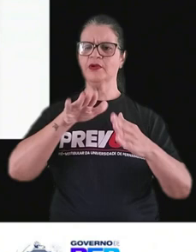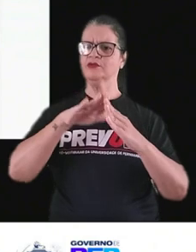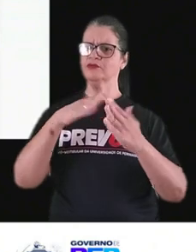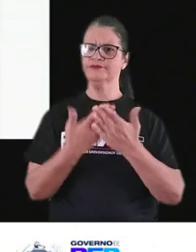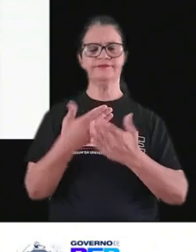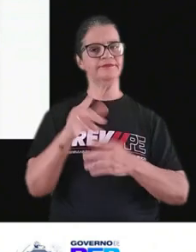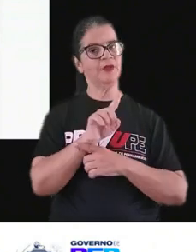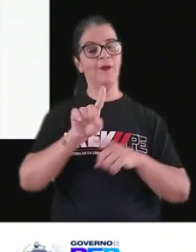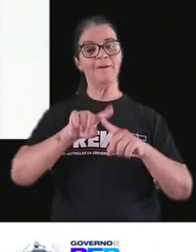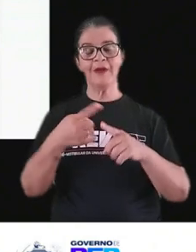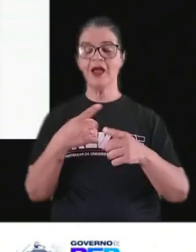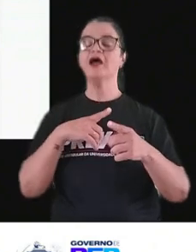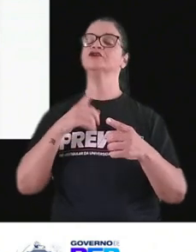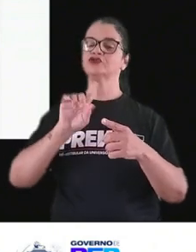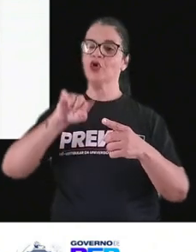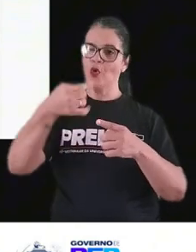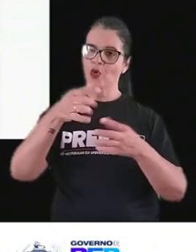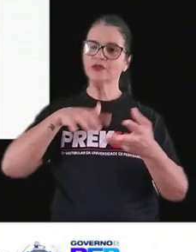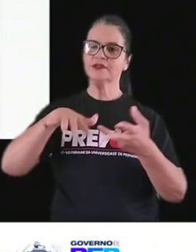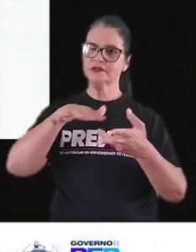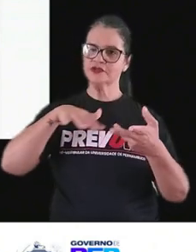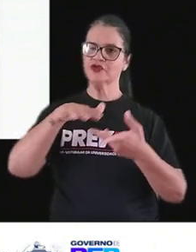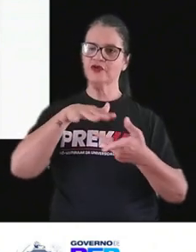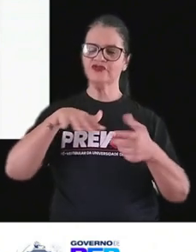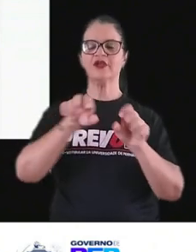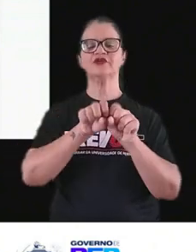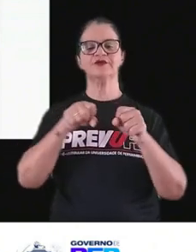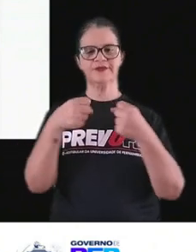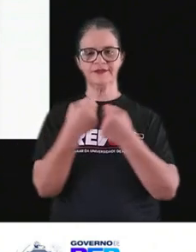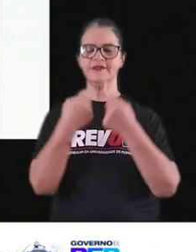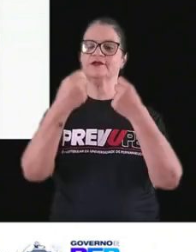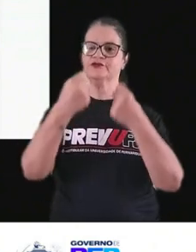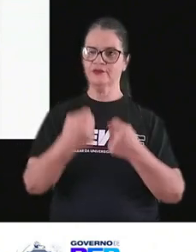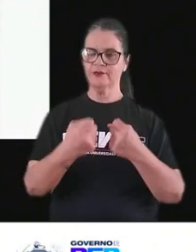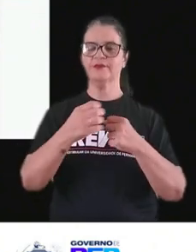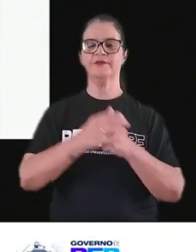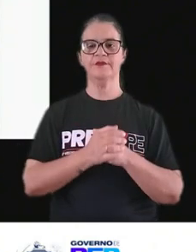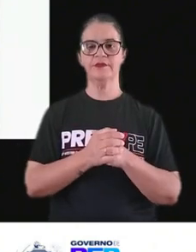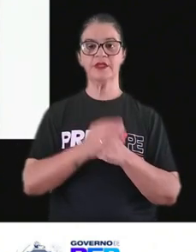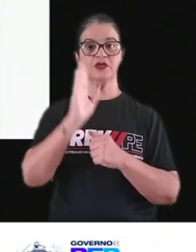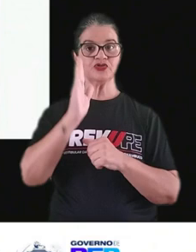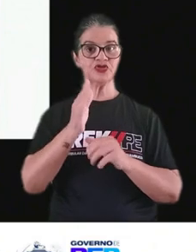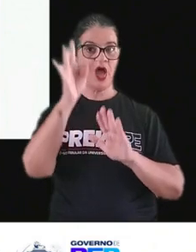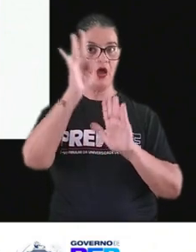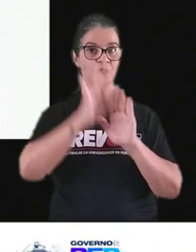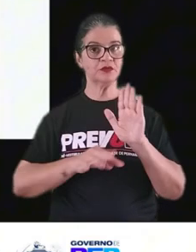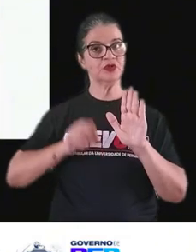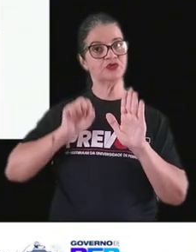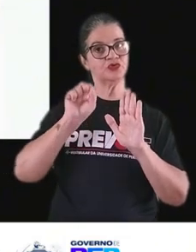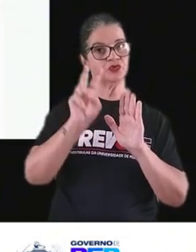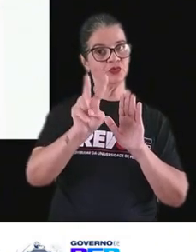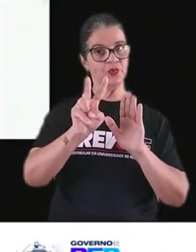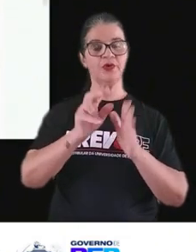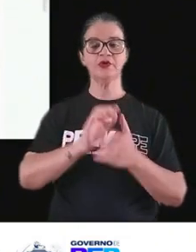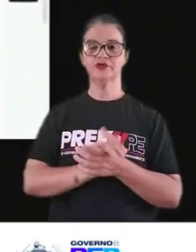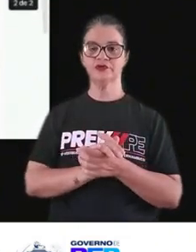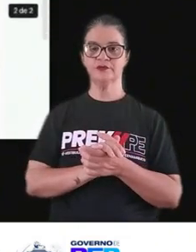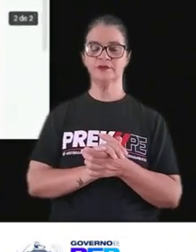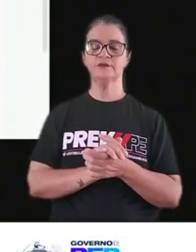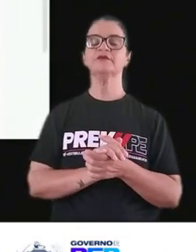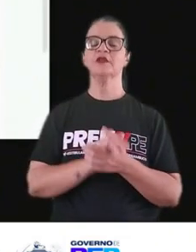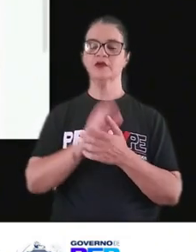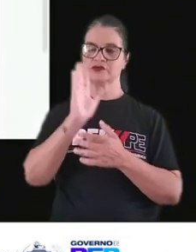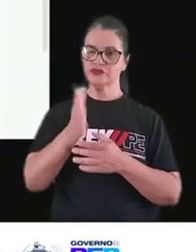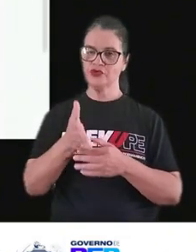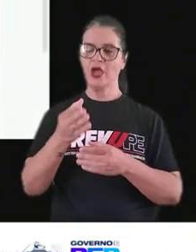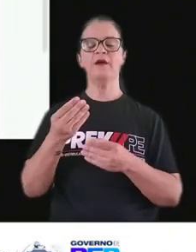mas abre portas para as outras esferas da sociedade já o texto 2 traz